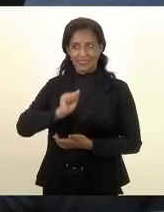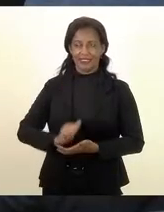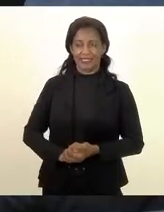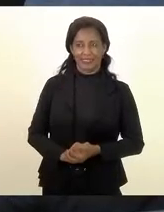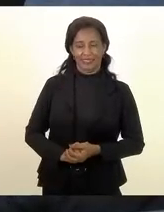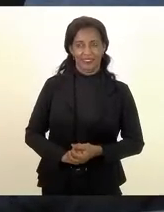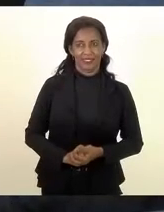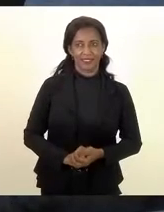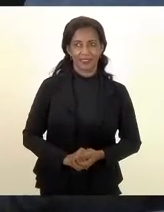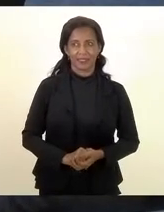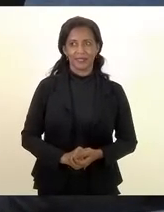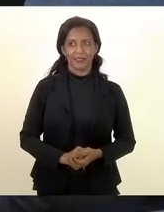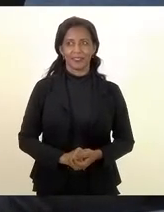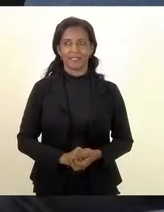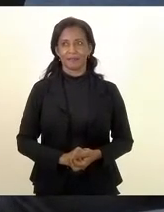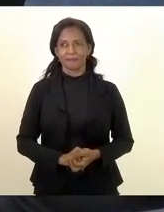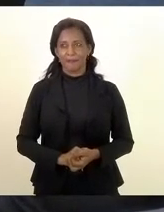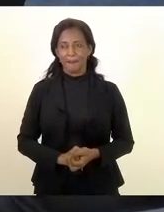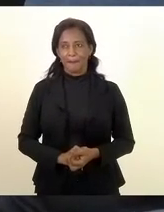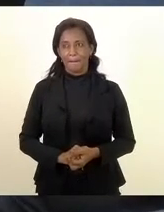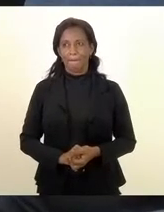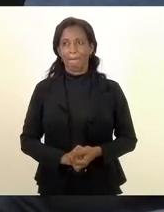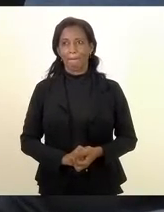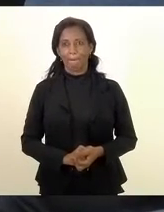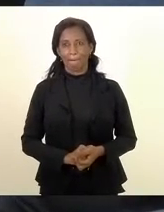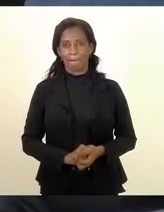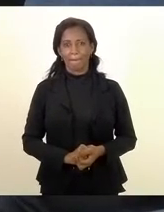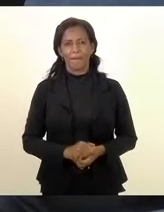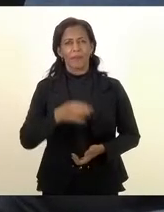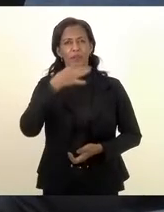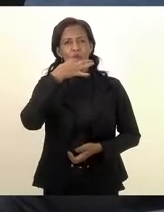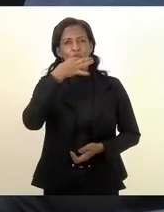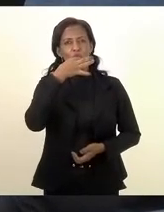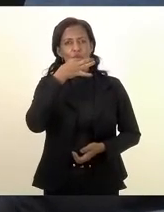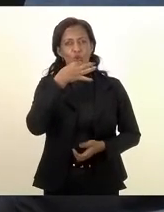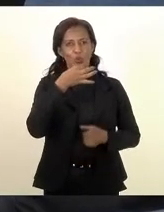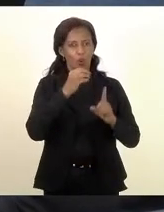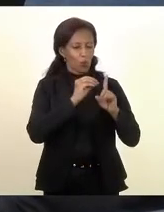baixo o seu som está baixo